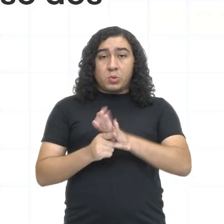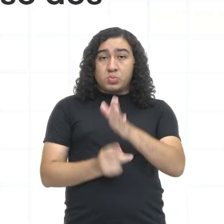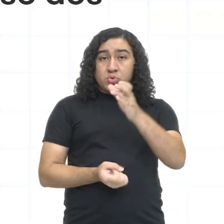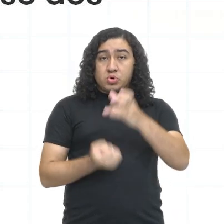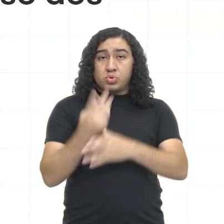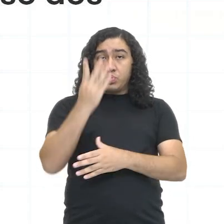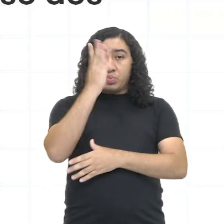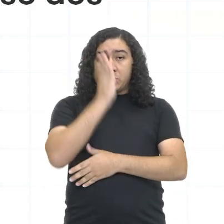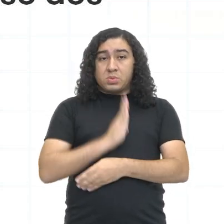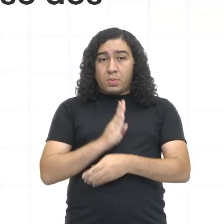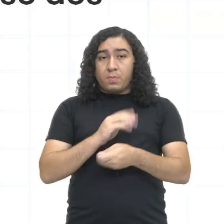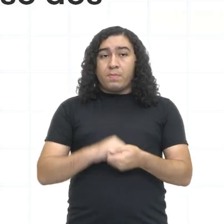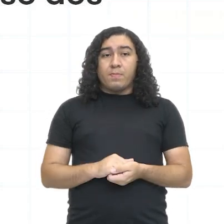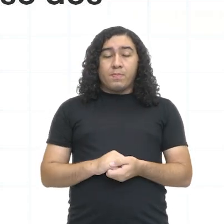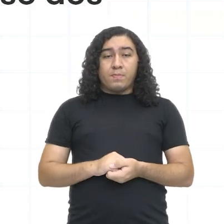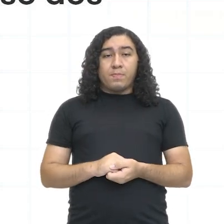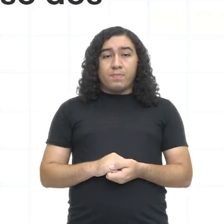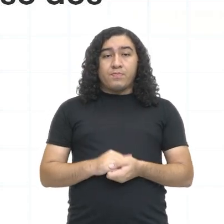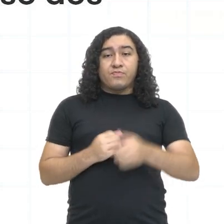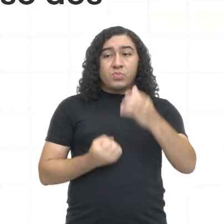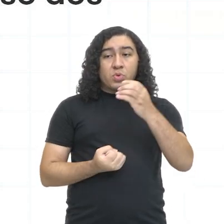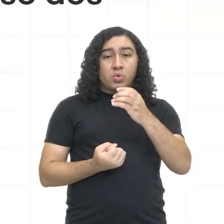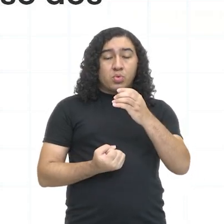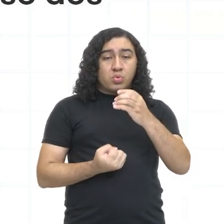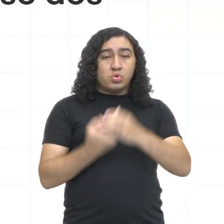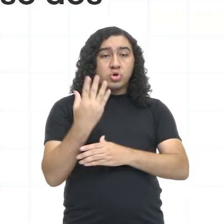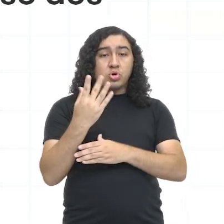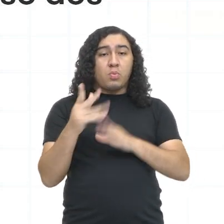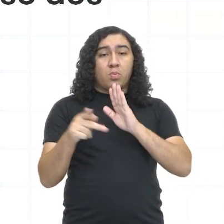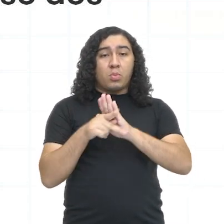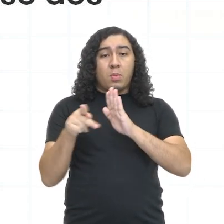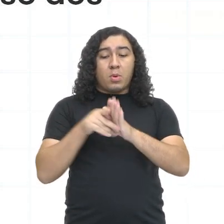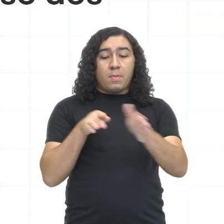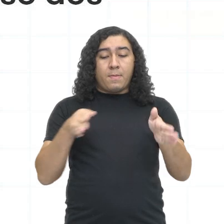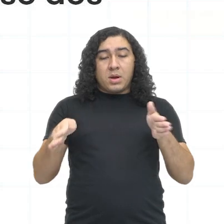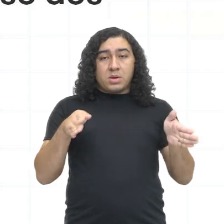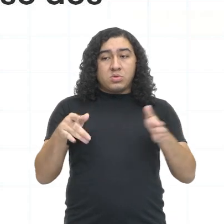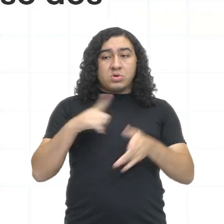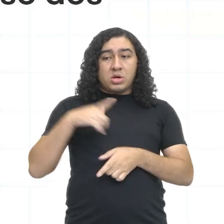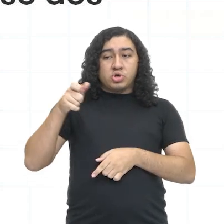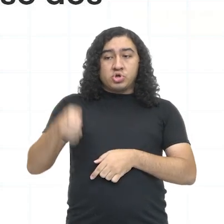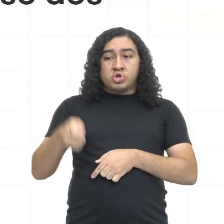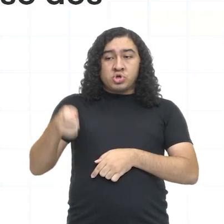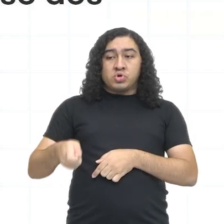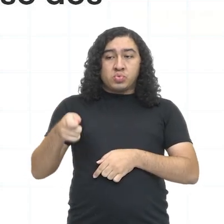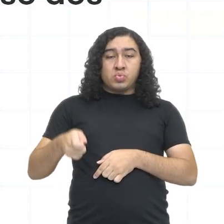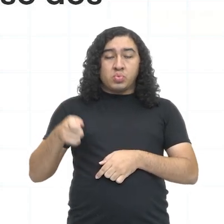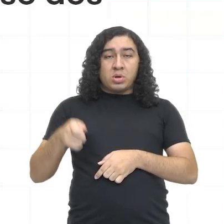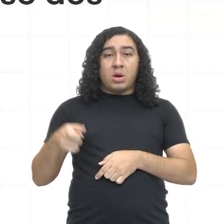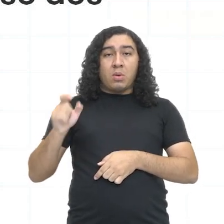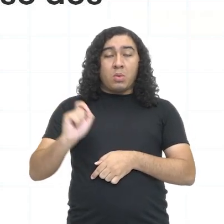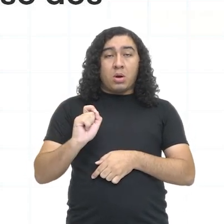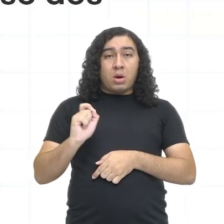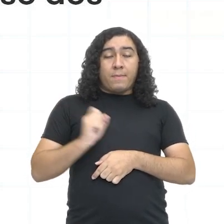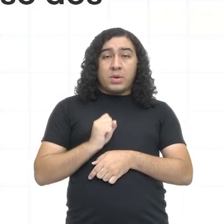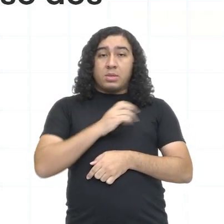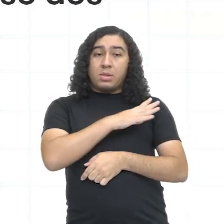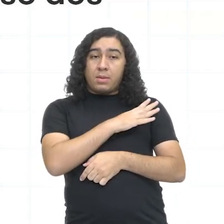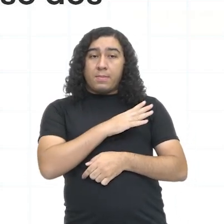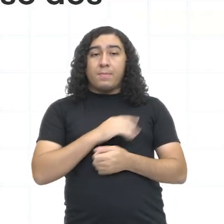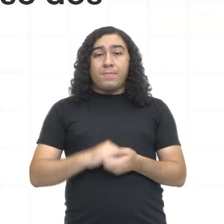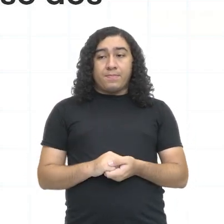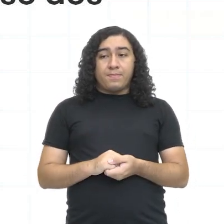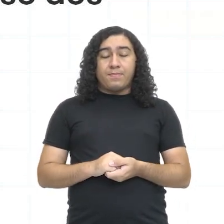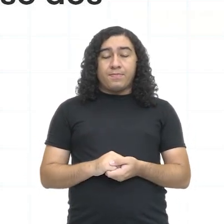Brasil? Então, ela surgiu durante a ditadura militar. O que foi a ditadura militar? Foi